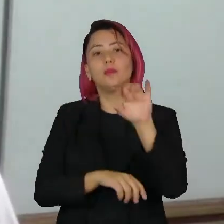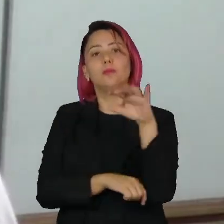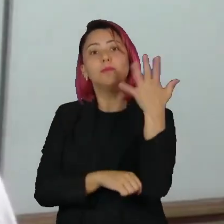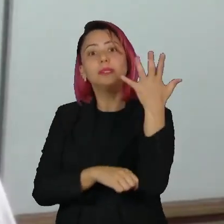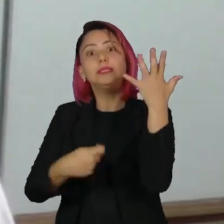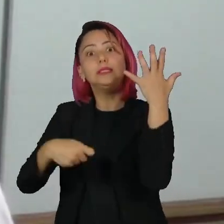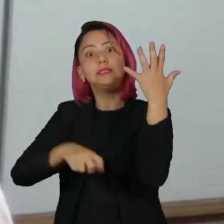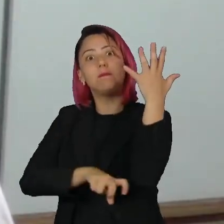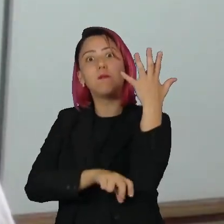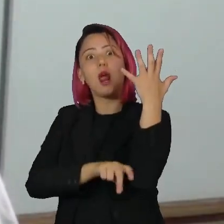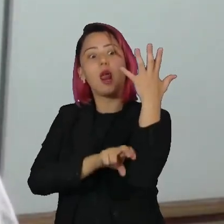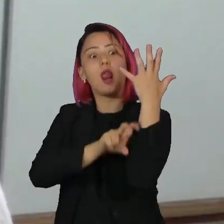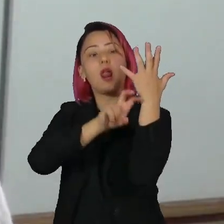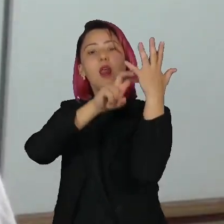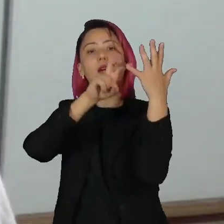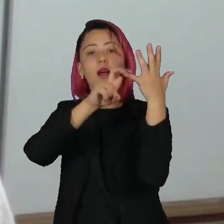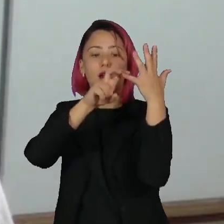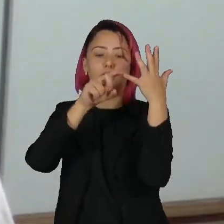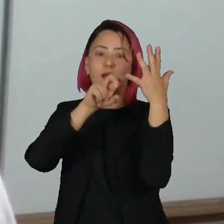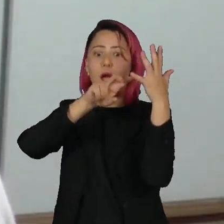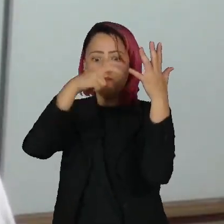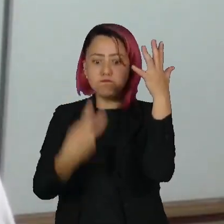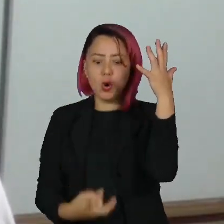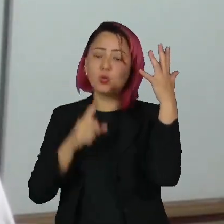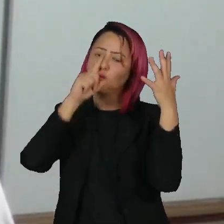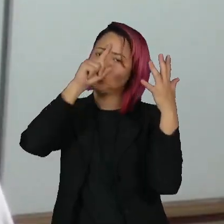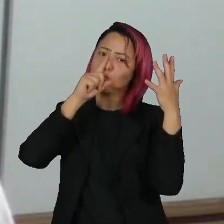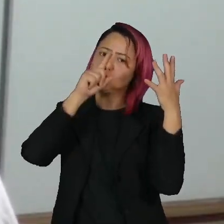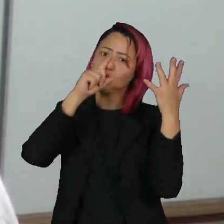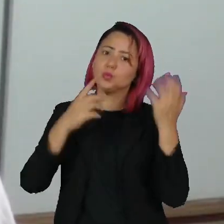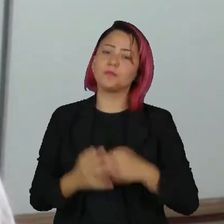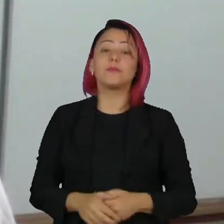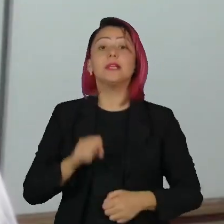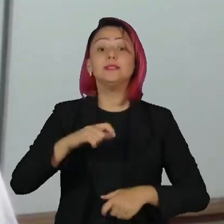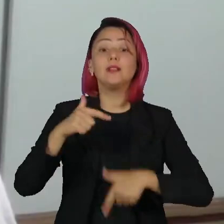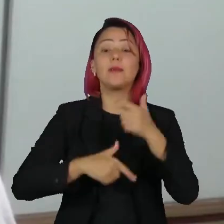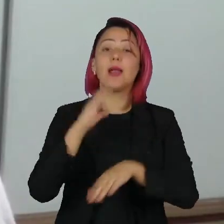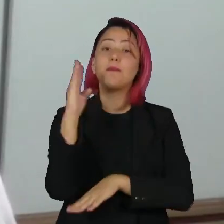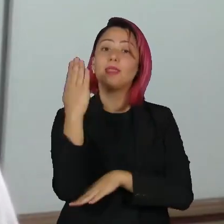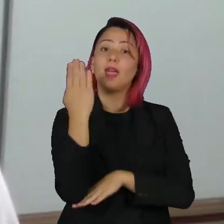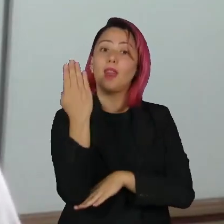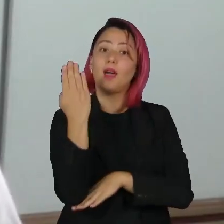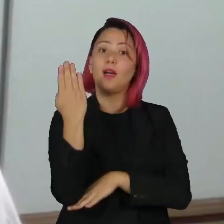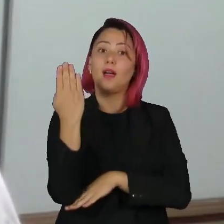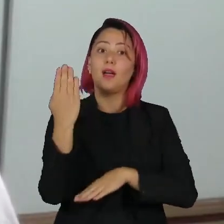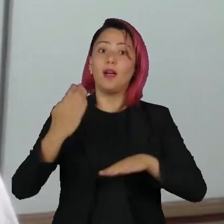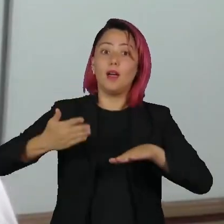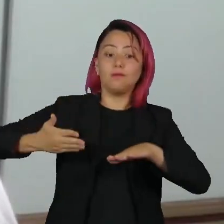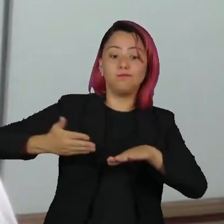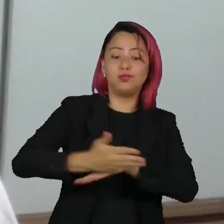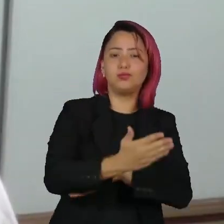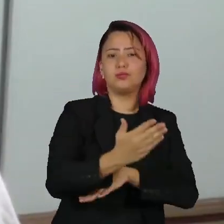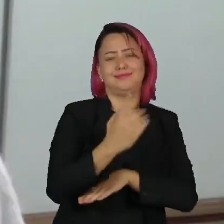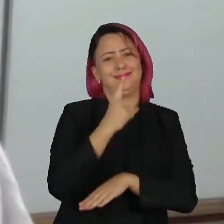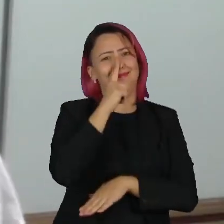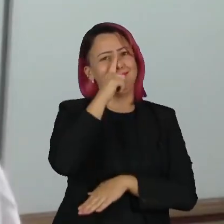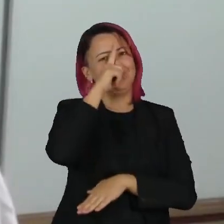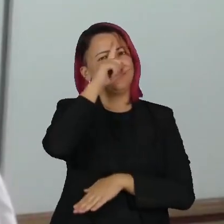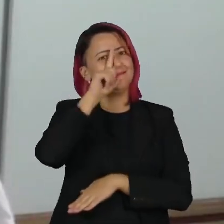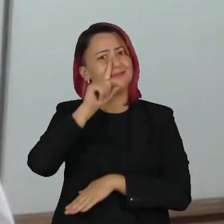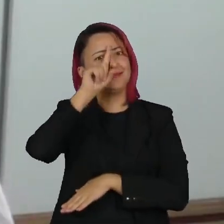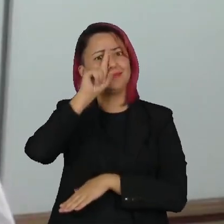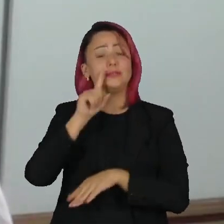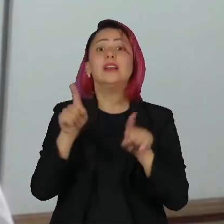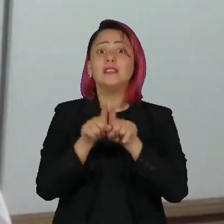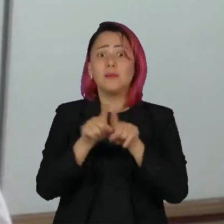exemplo. Numa oficina, numa serralheria, há um risco imenso de cortes, né? E de